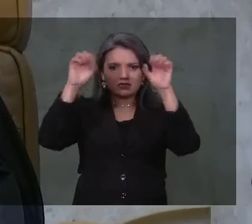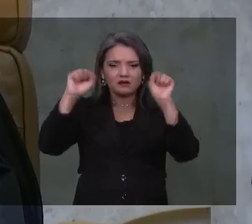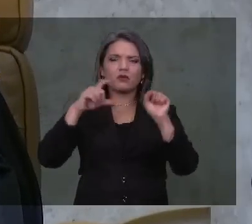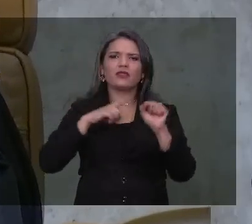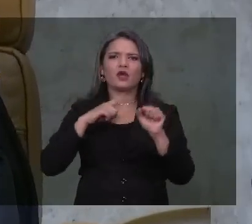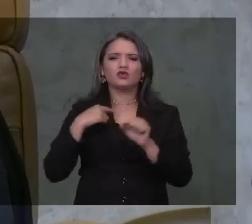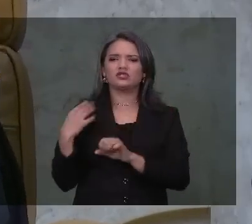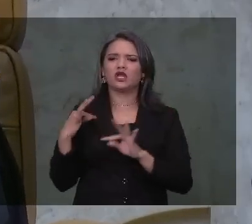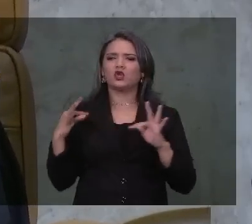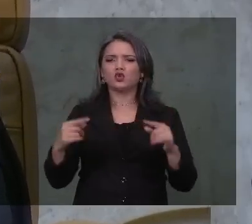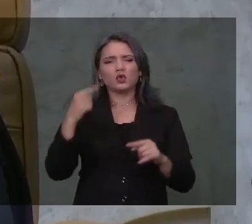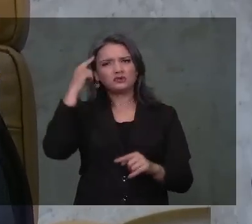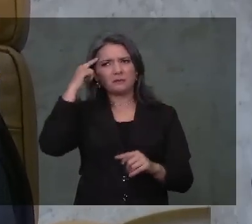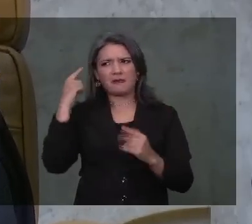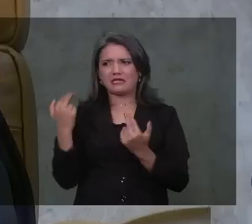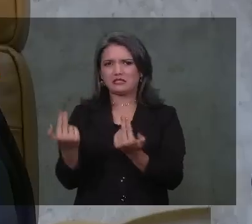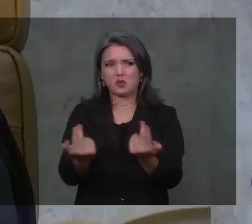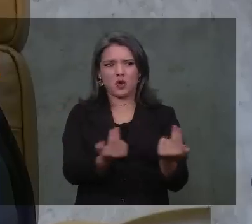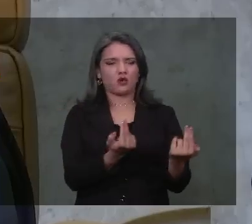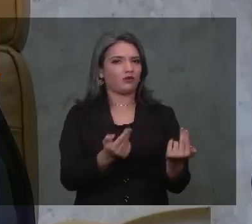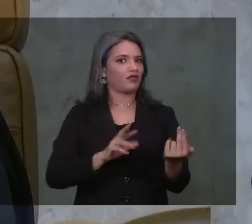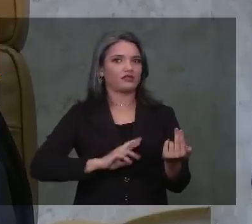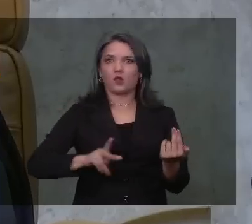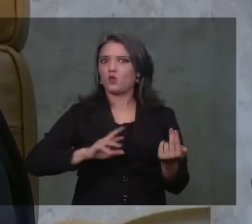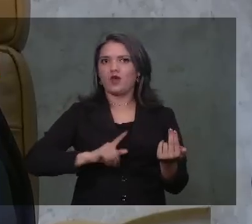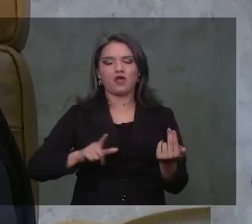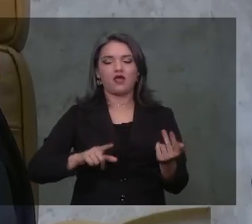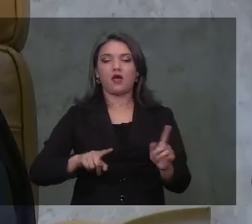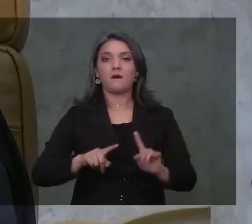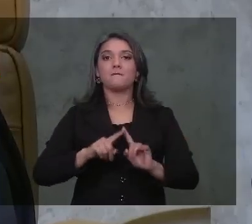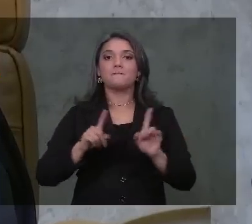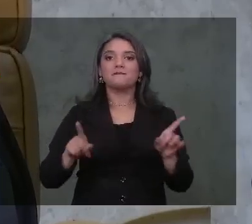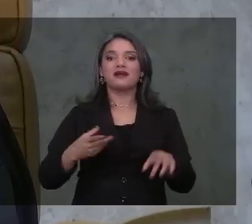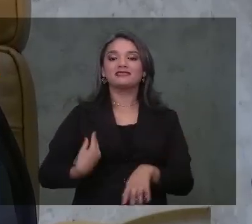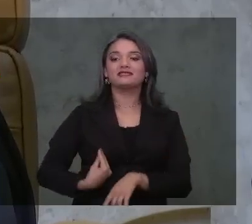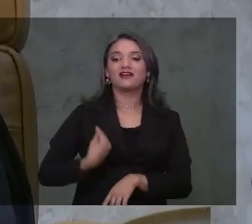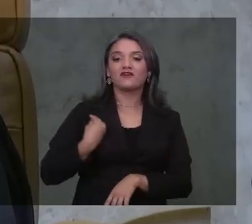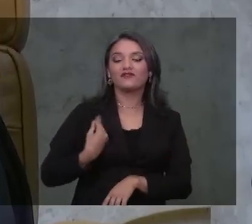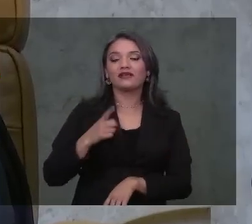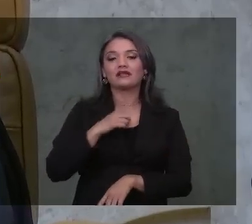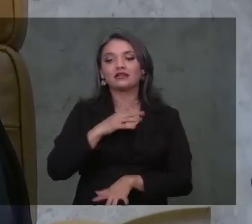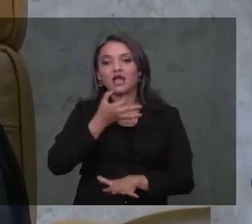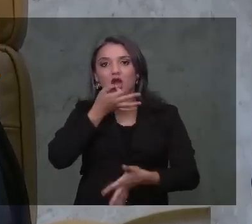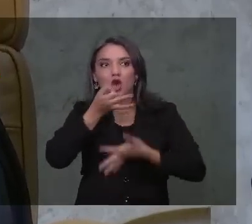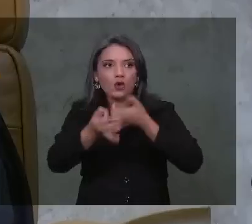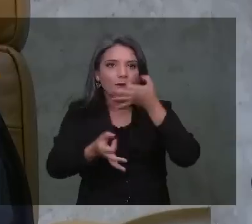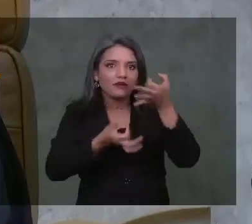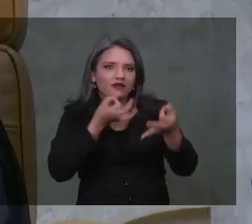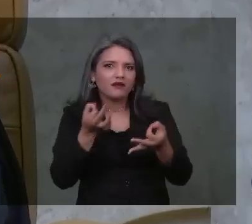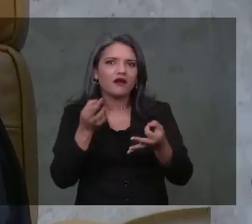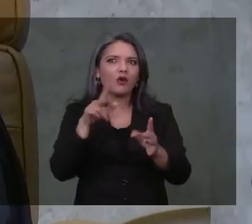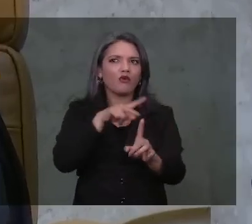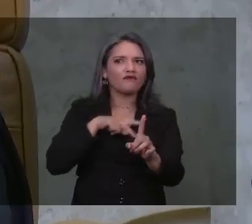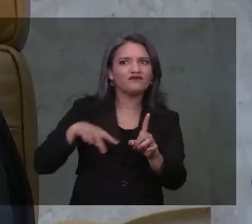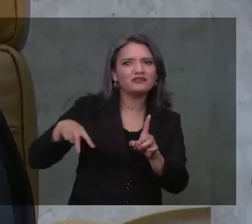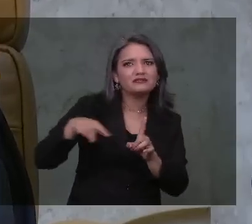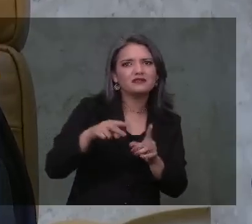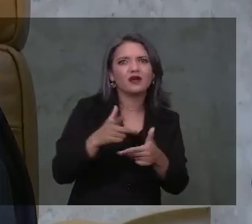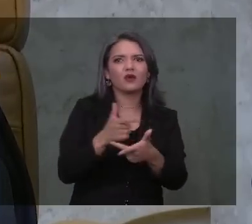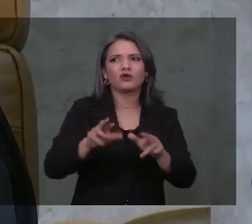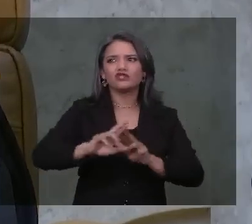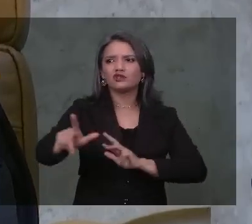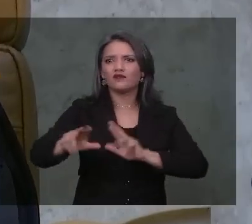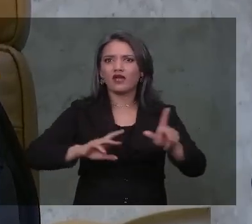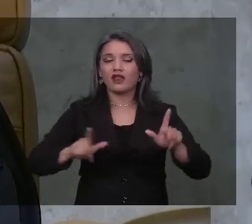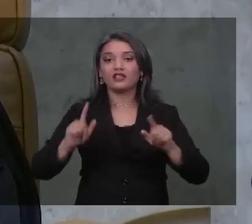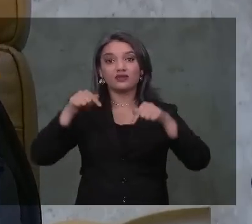plenos, nenhum tribunal é. A vida é composta de diferentes pontos de observação e eles se